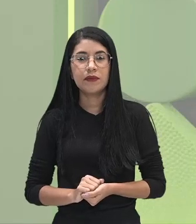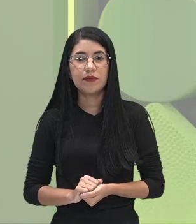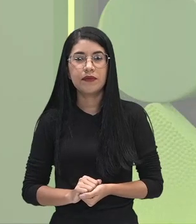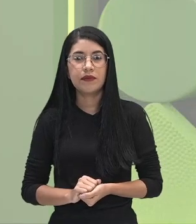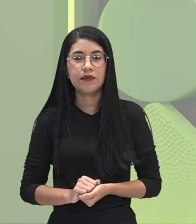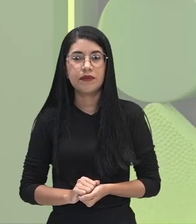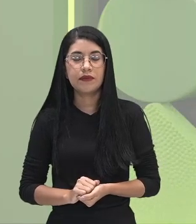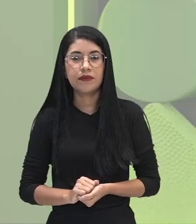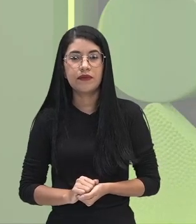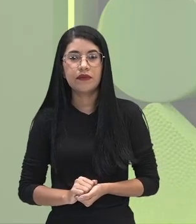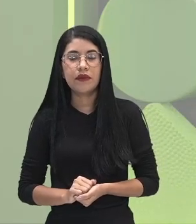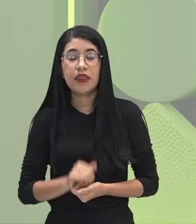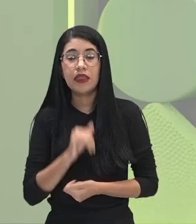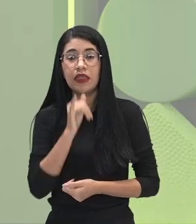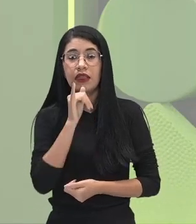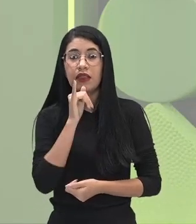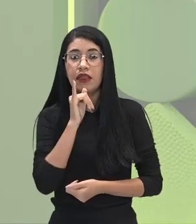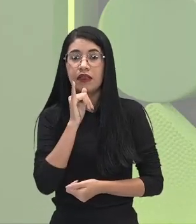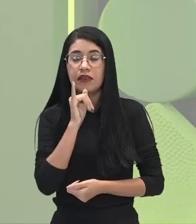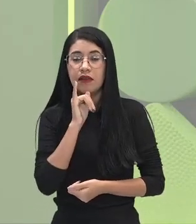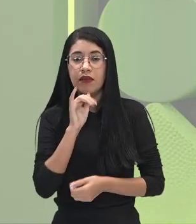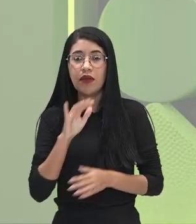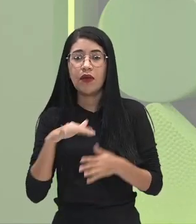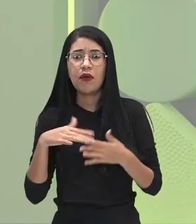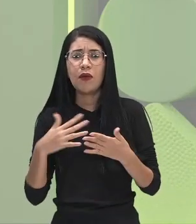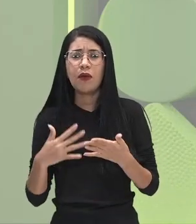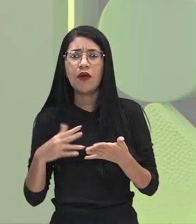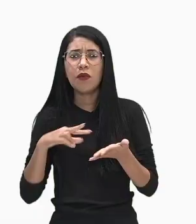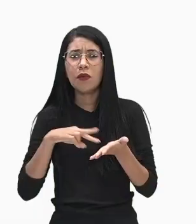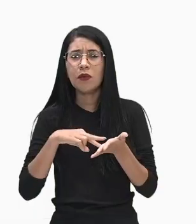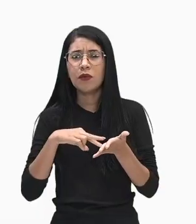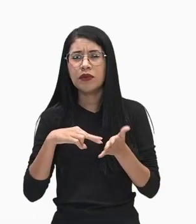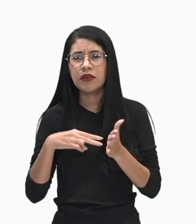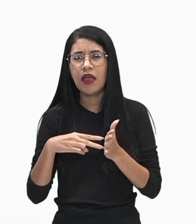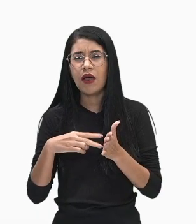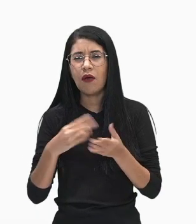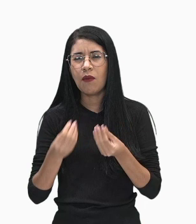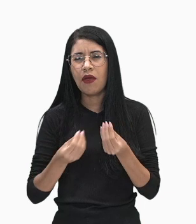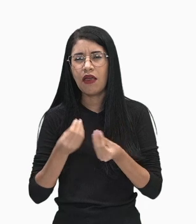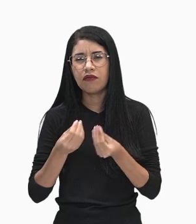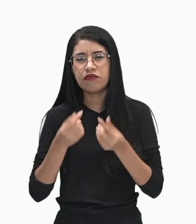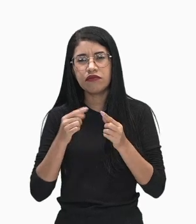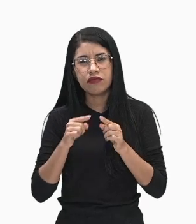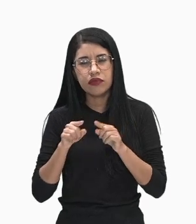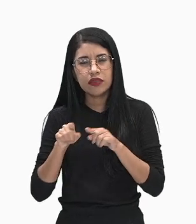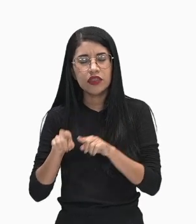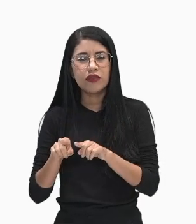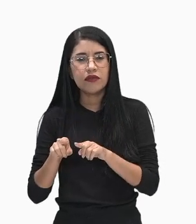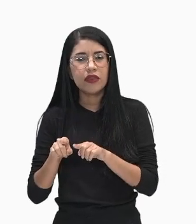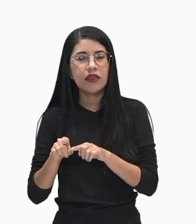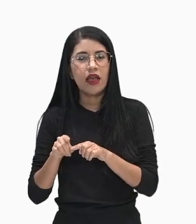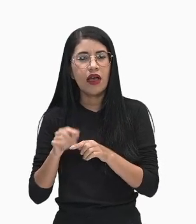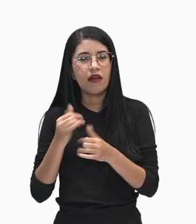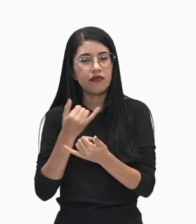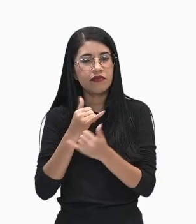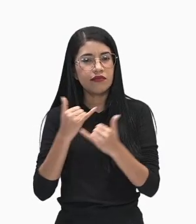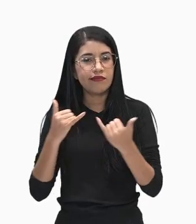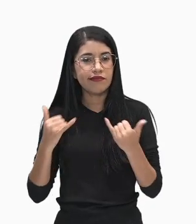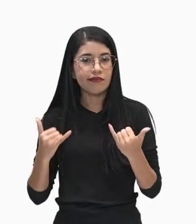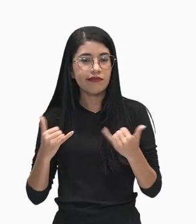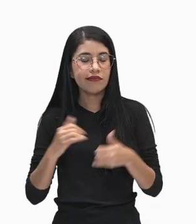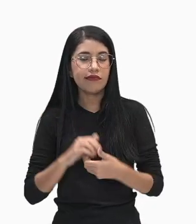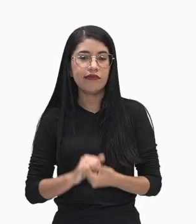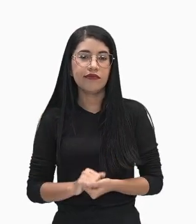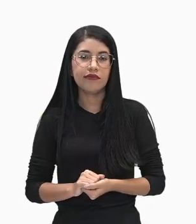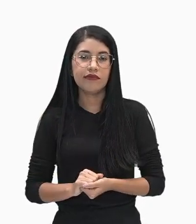elétrica. Como, por exemplo, qual é o sentido da corrente elétrica? A gente costuma dizer, pessoal, que nós